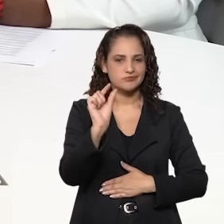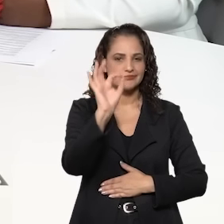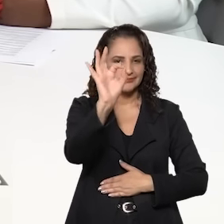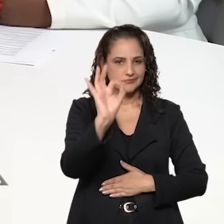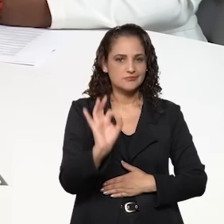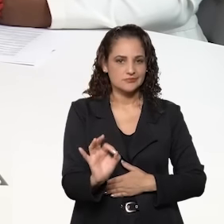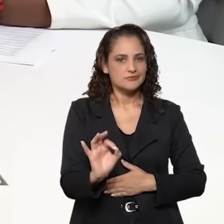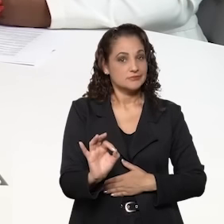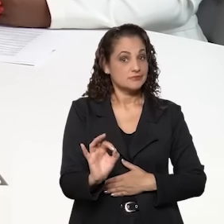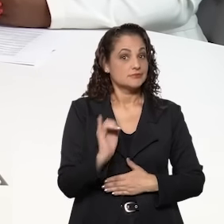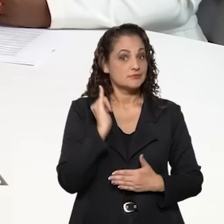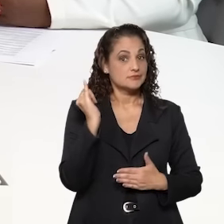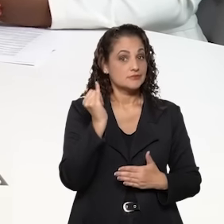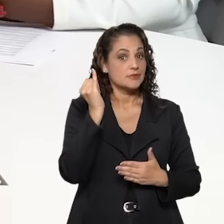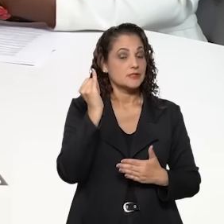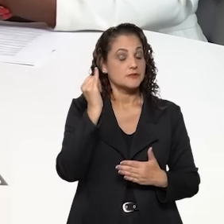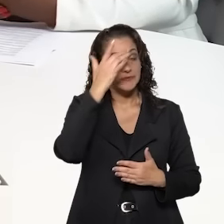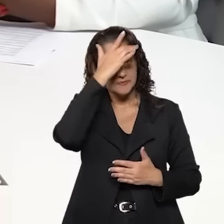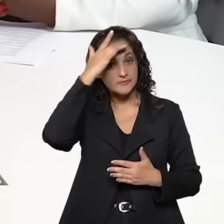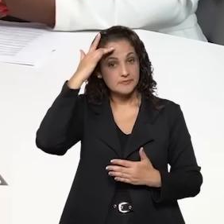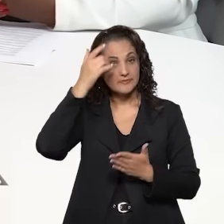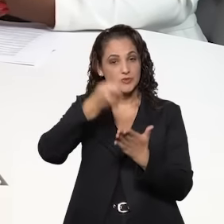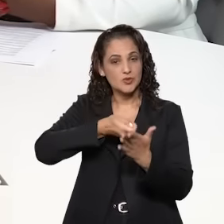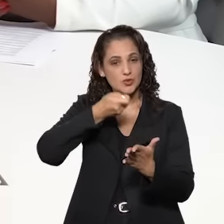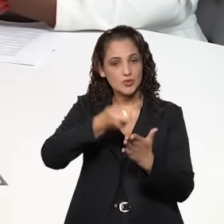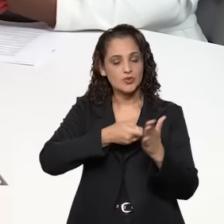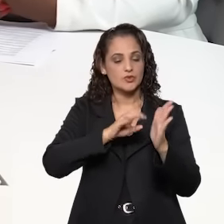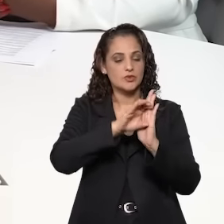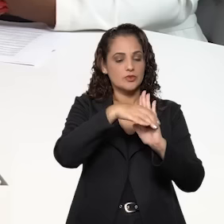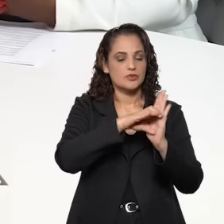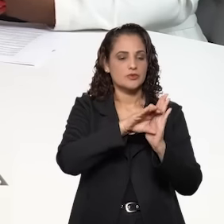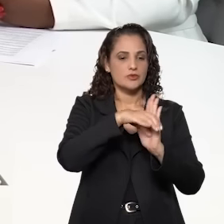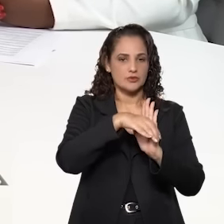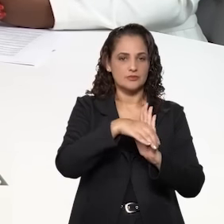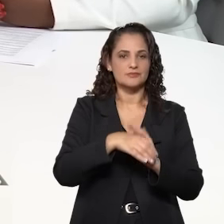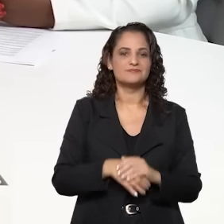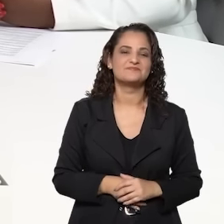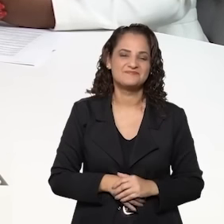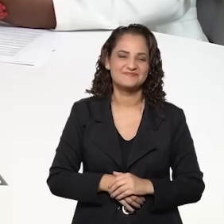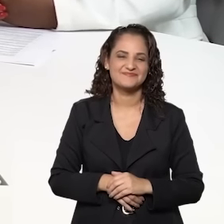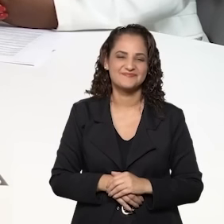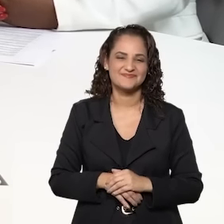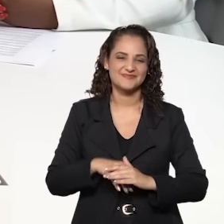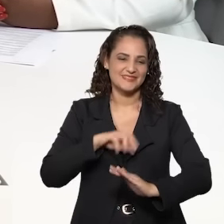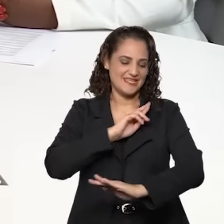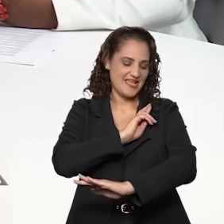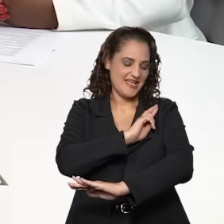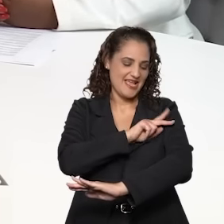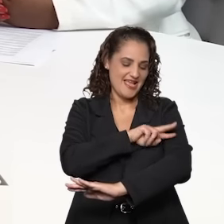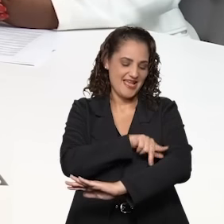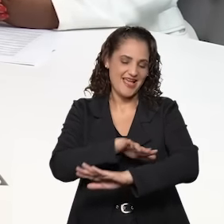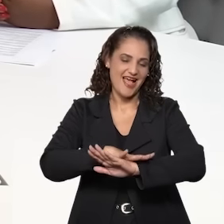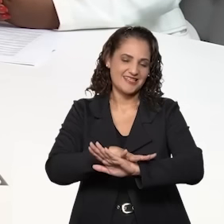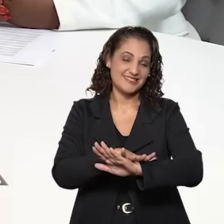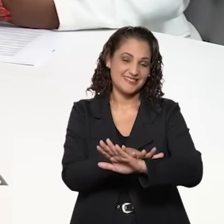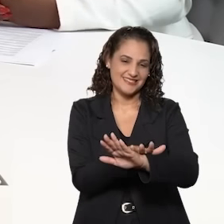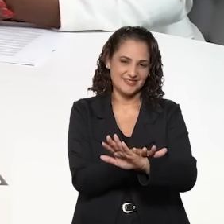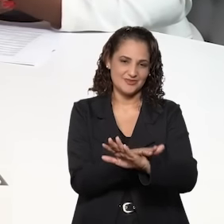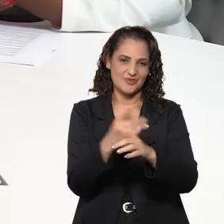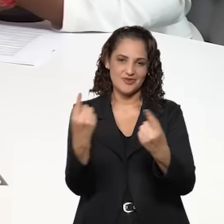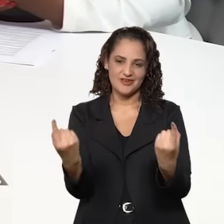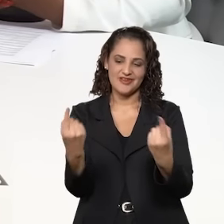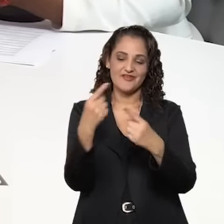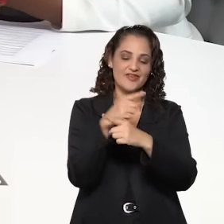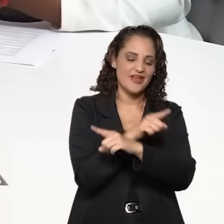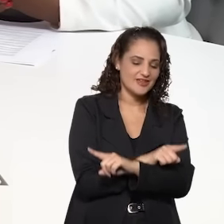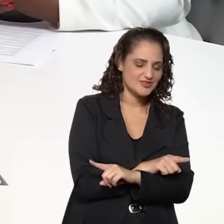significativa de pessoas que insistem em conceitos como racismo reverso que que você pensa disso e